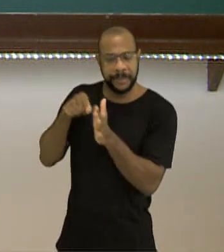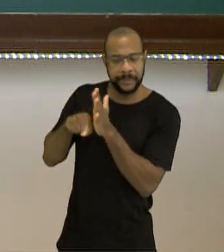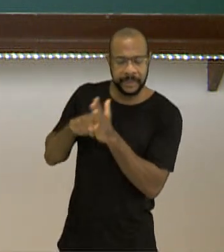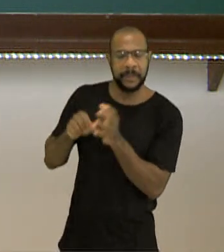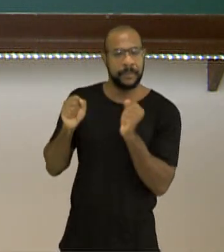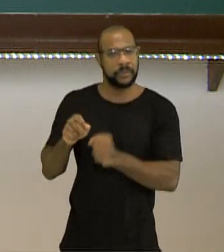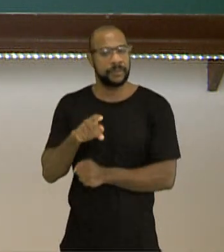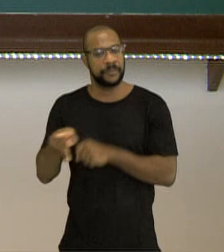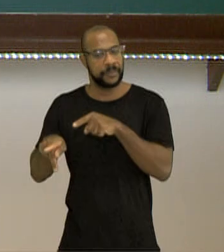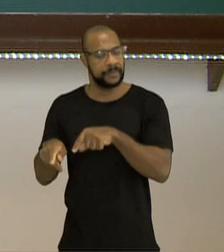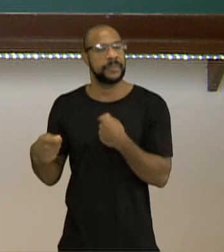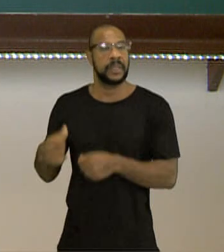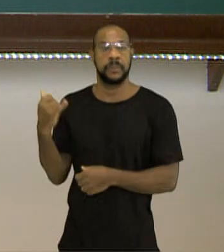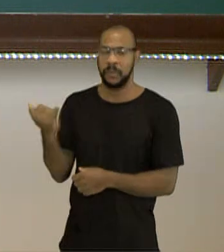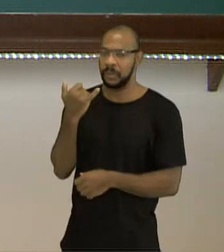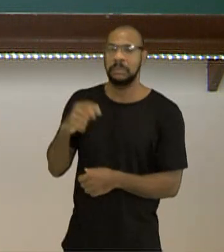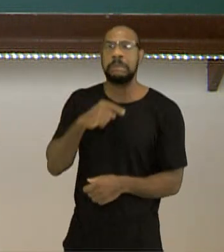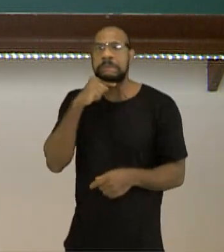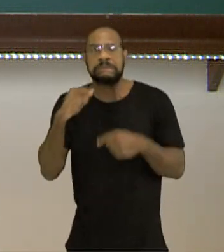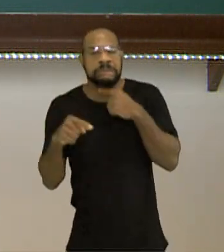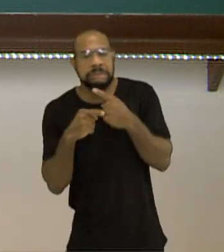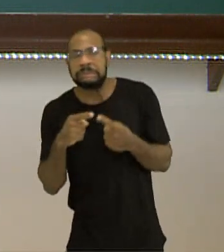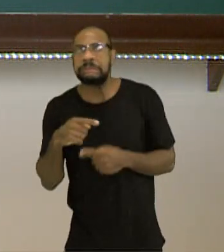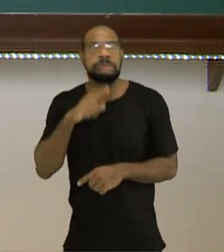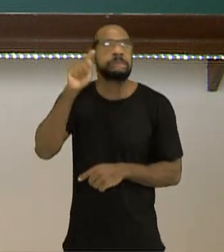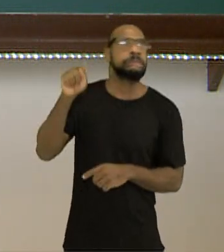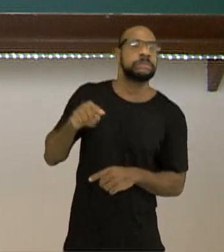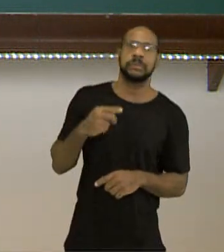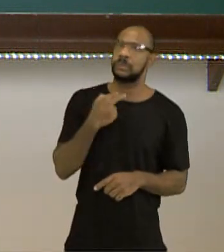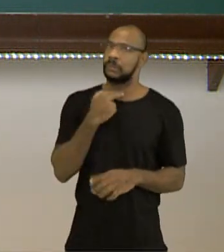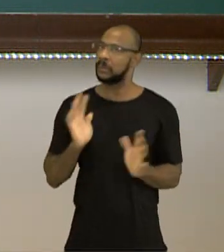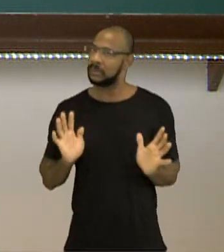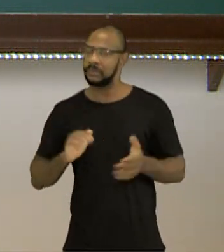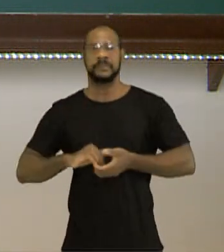É muito importante não ficar com dúvida. Vamos ver então?